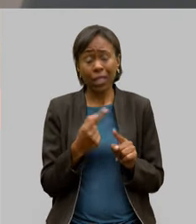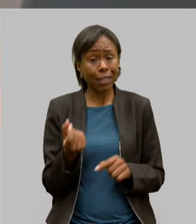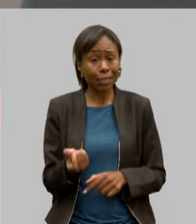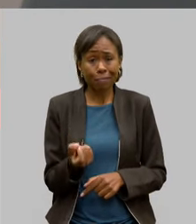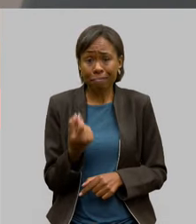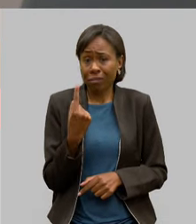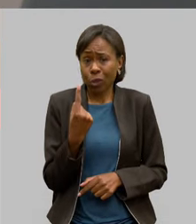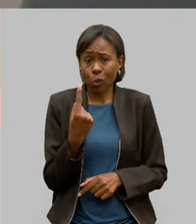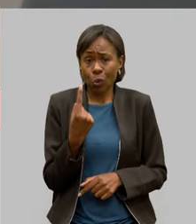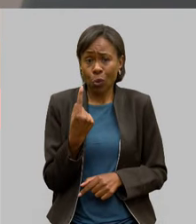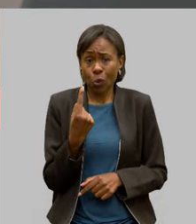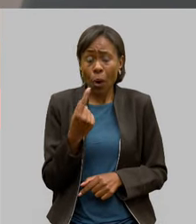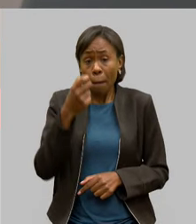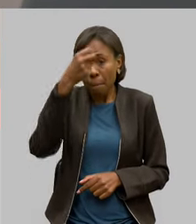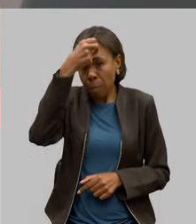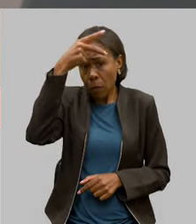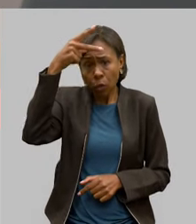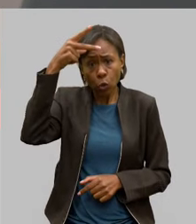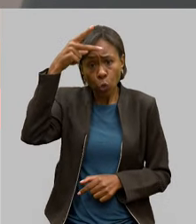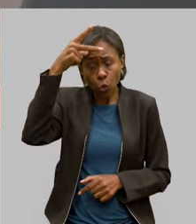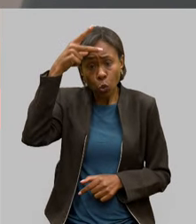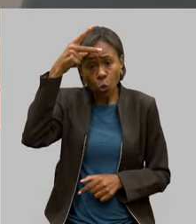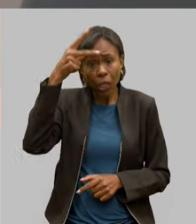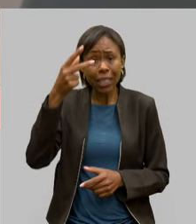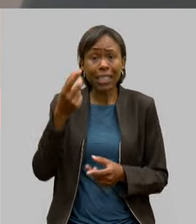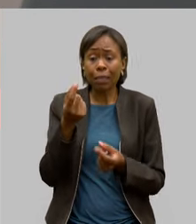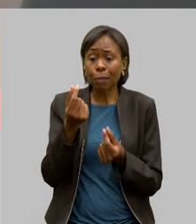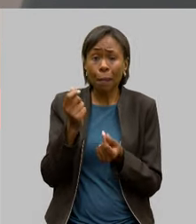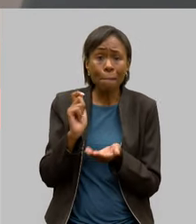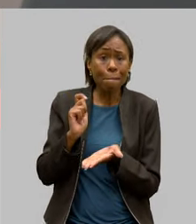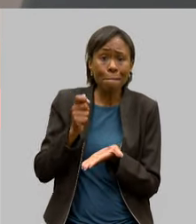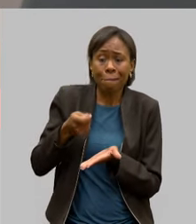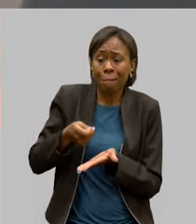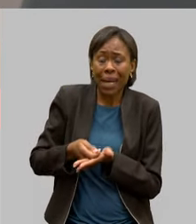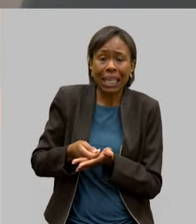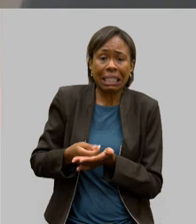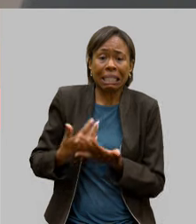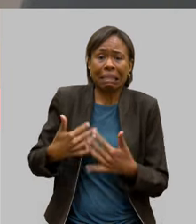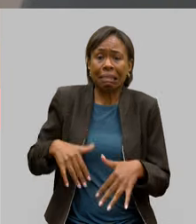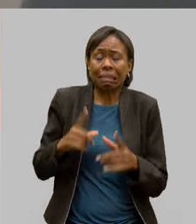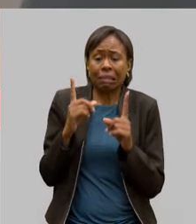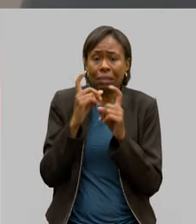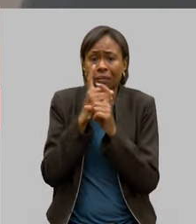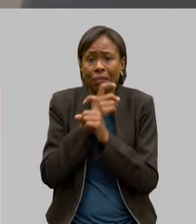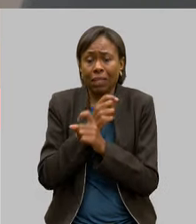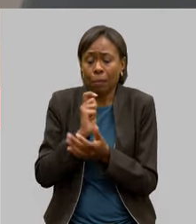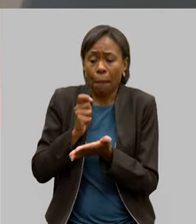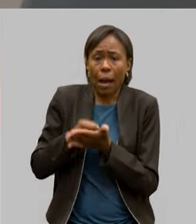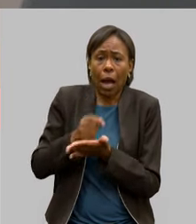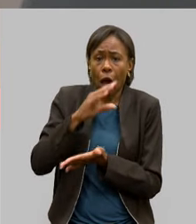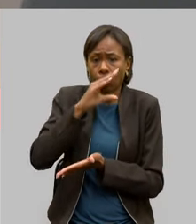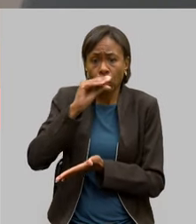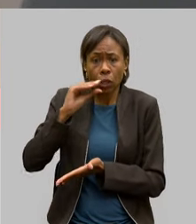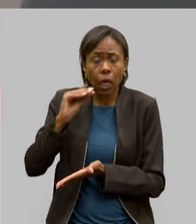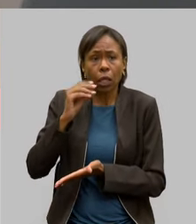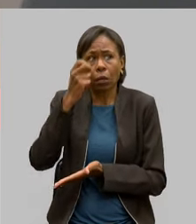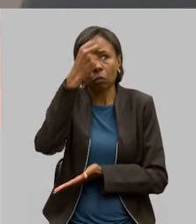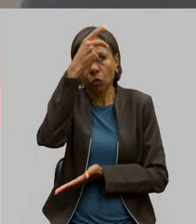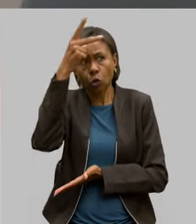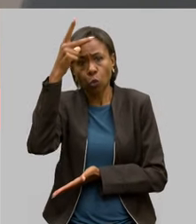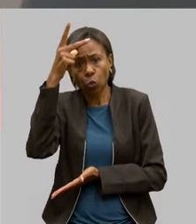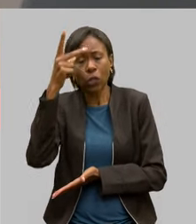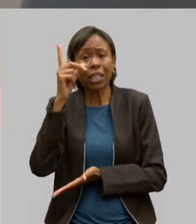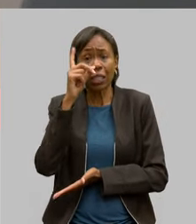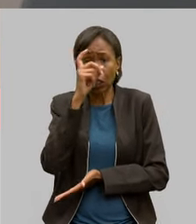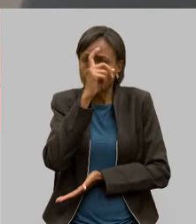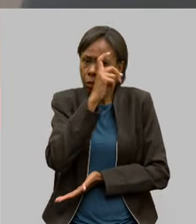prefeituras que passam aperto para pagar o seu funcion o seu funcionalismo eh prefeituras que passa um aperto para dar conta